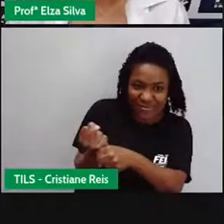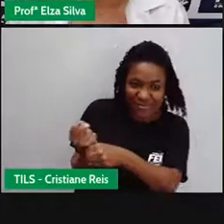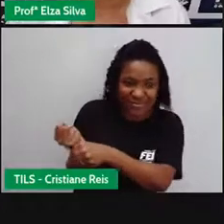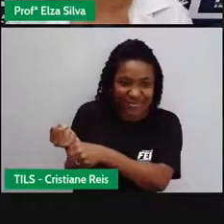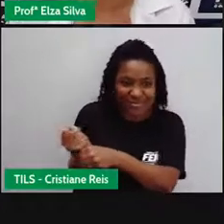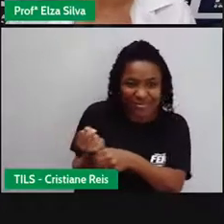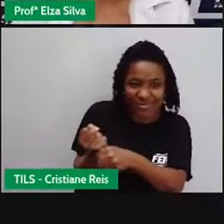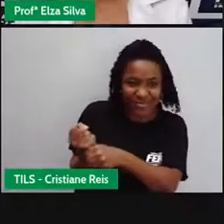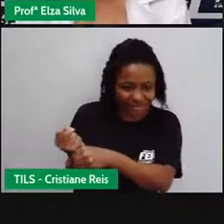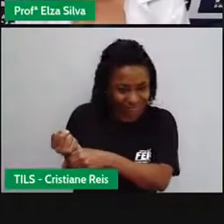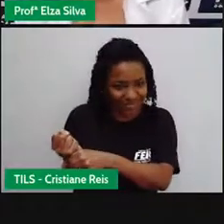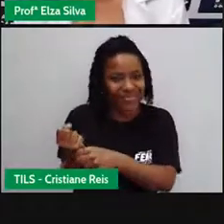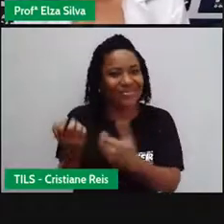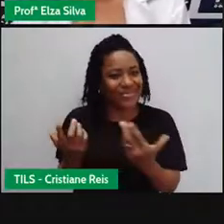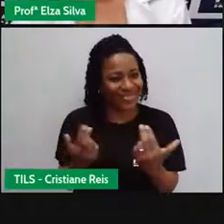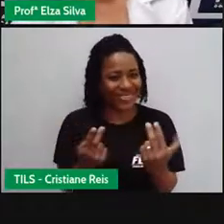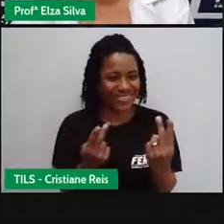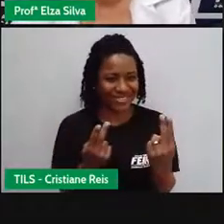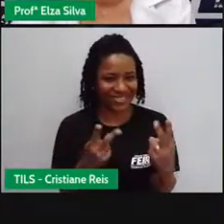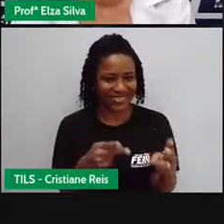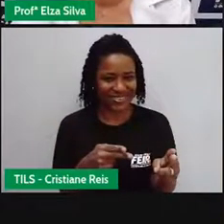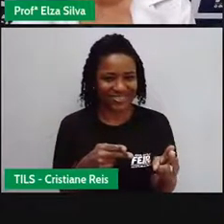medindo força.